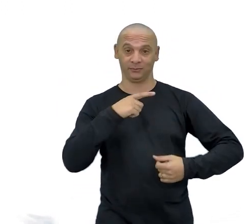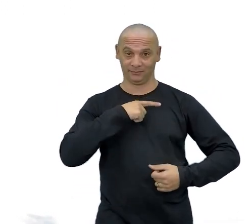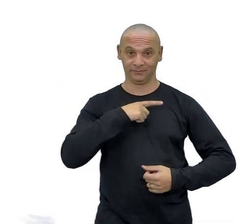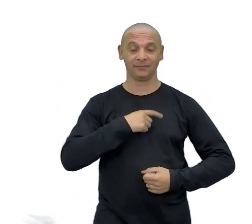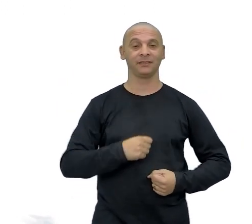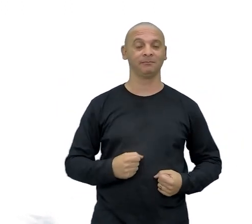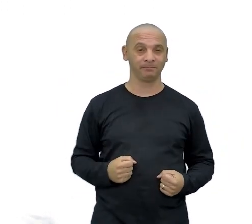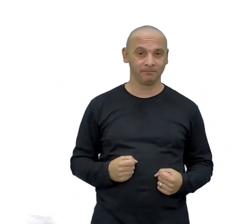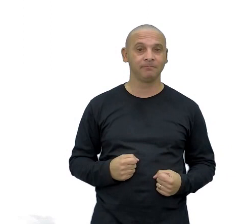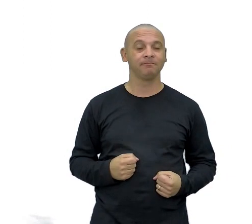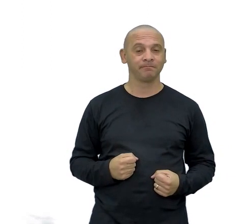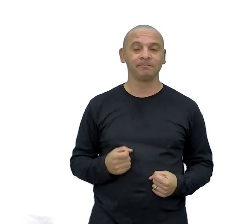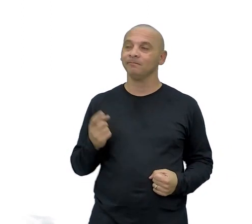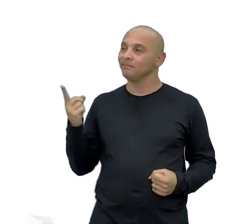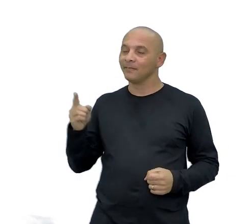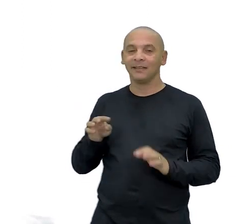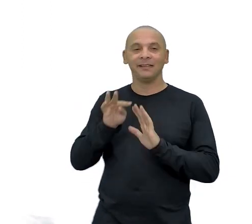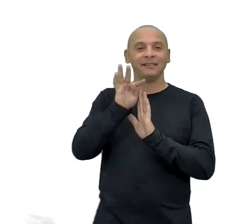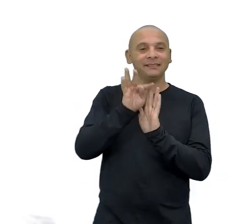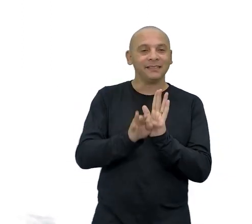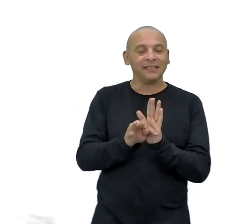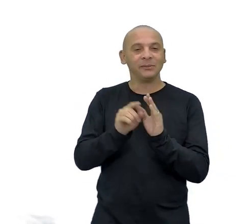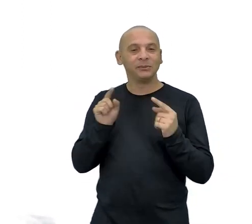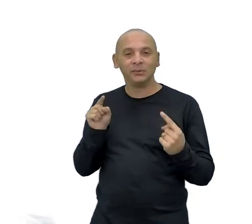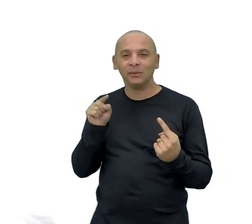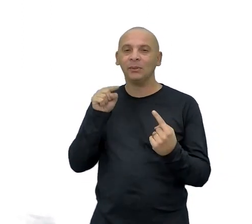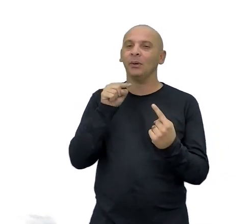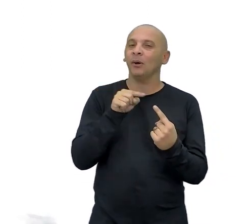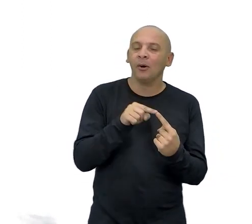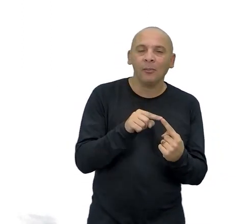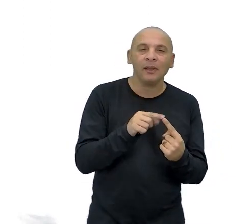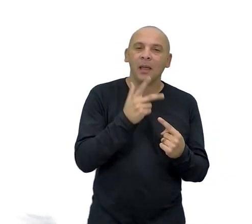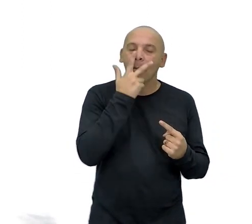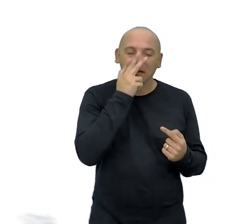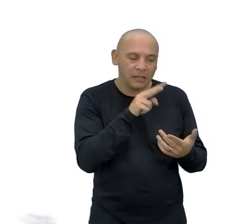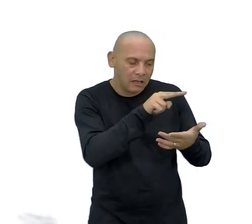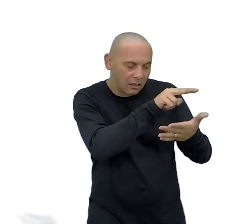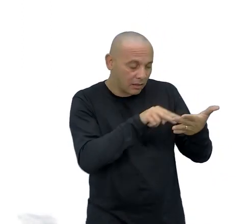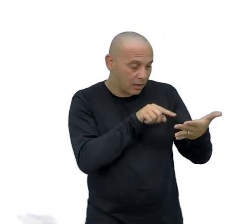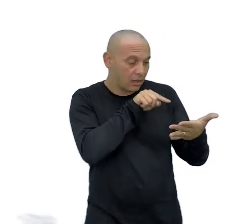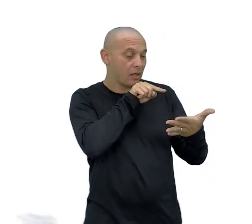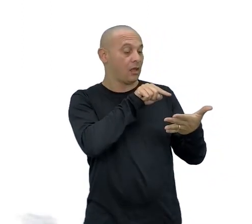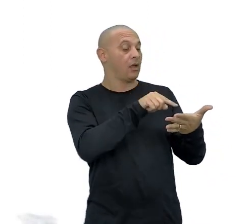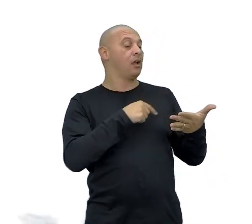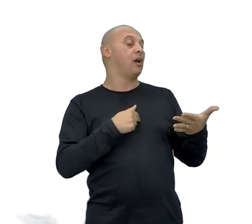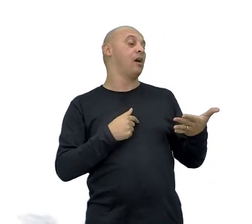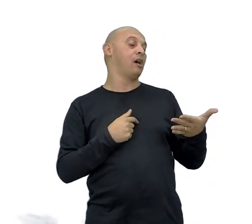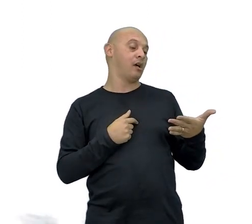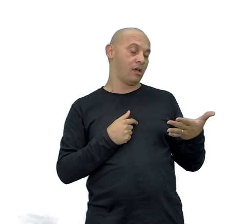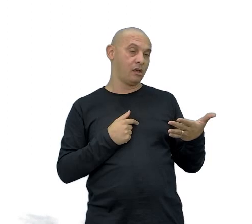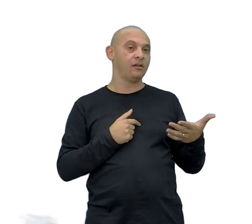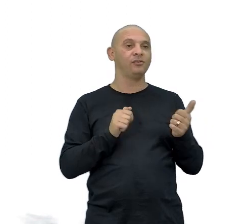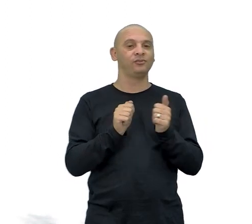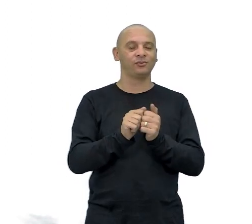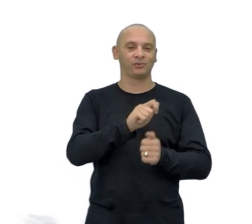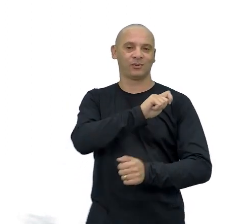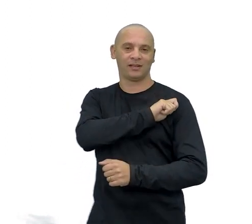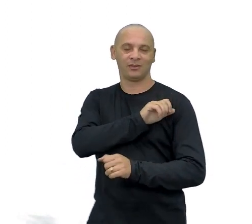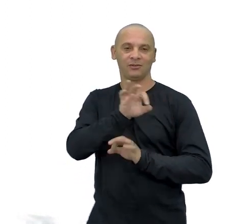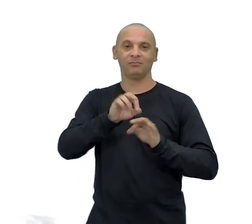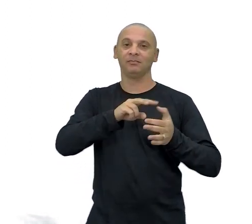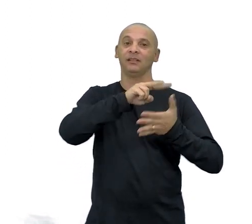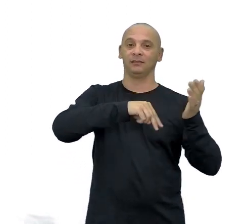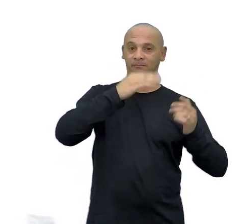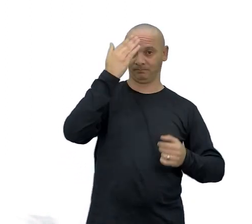gente, né? Então o texto é uma leitura a ser desmistificada junto com os alunos. Né,